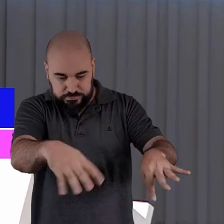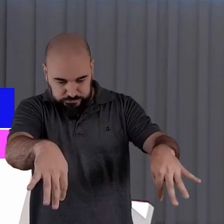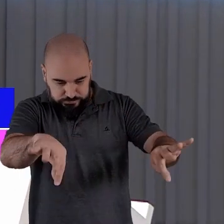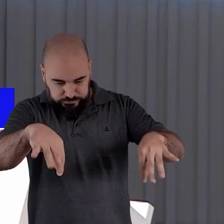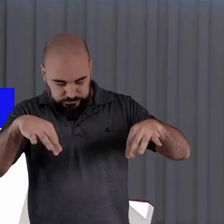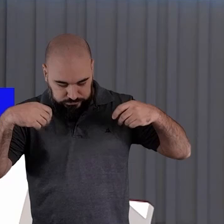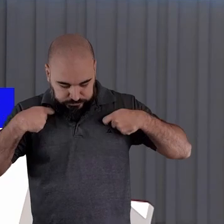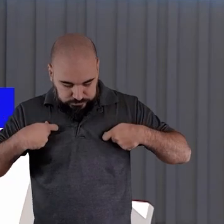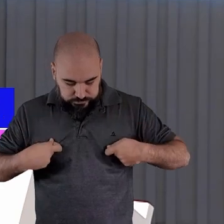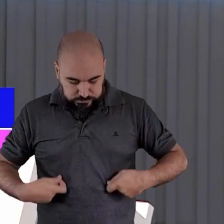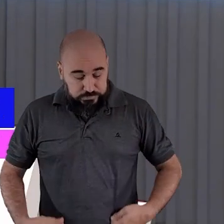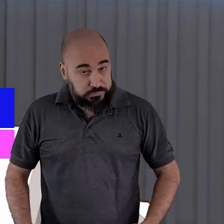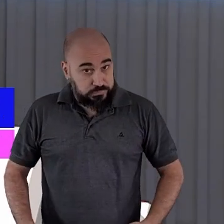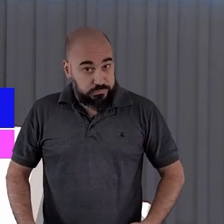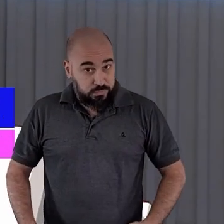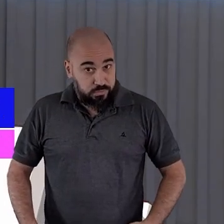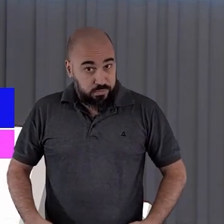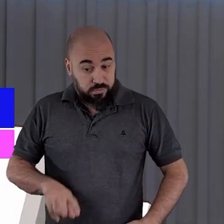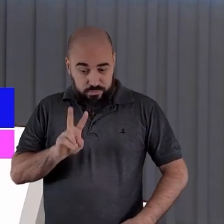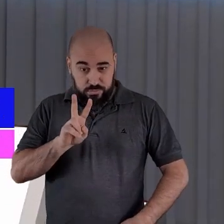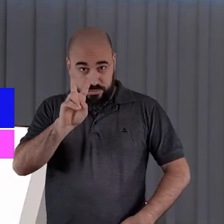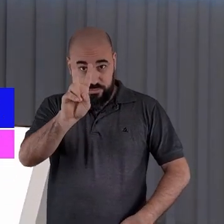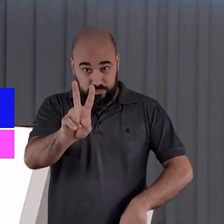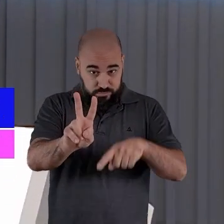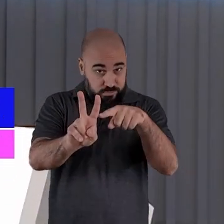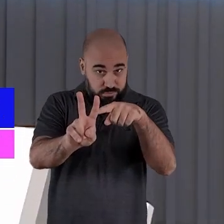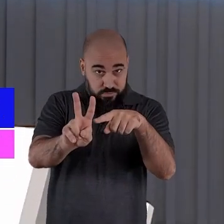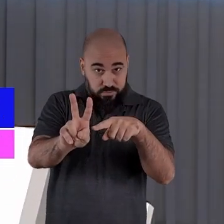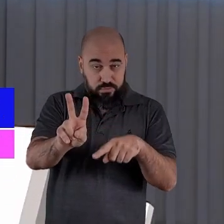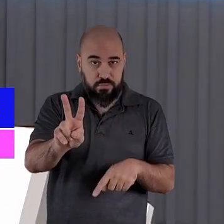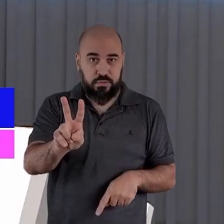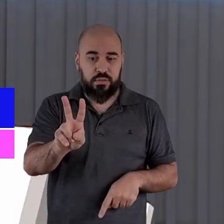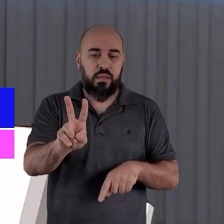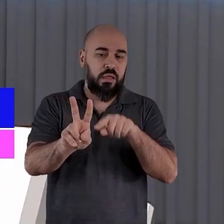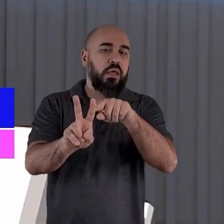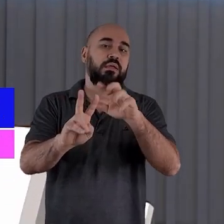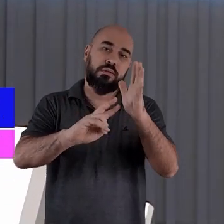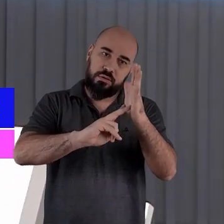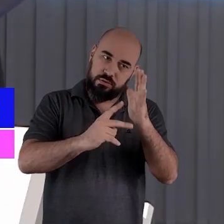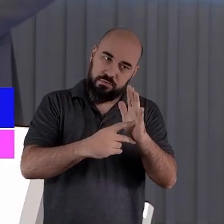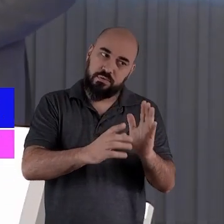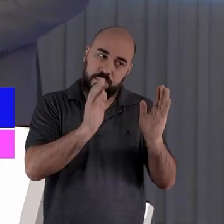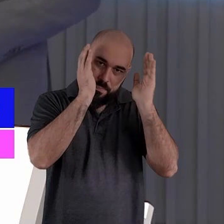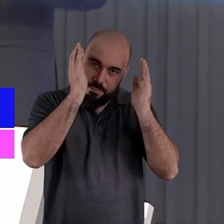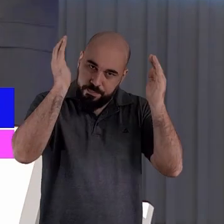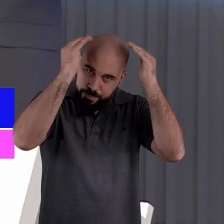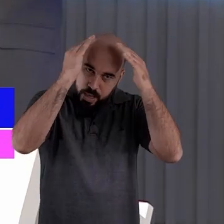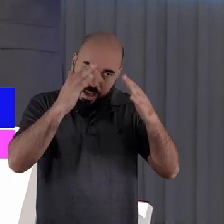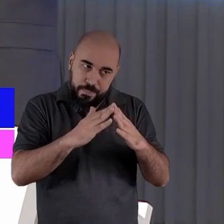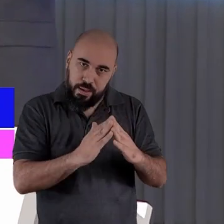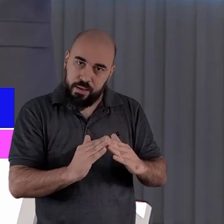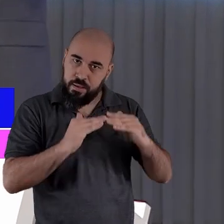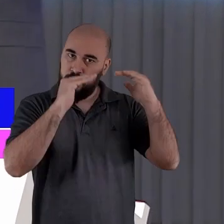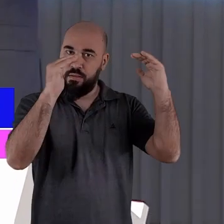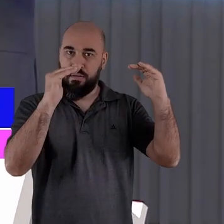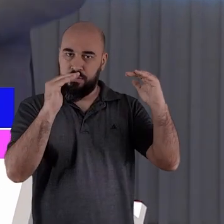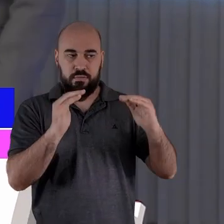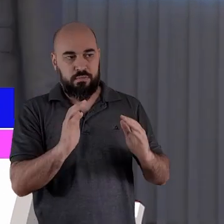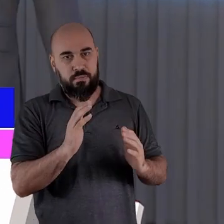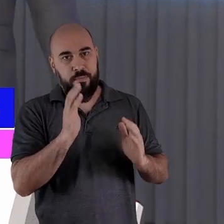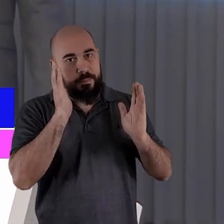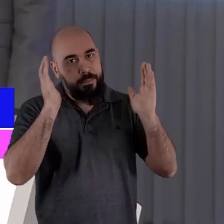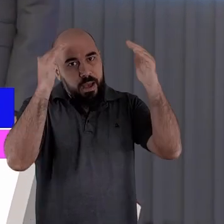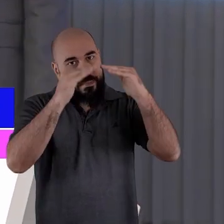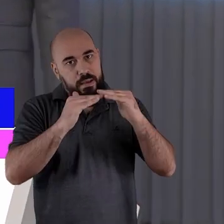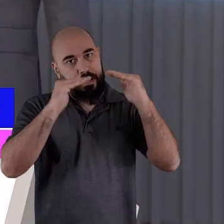duas testemunhas estão vestindo tem a ver com essa supremacia, porque a Bíblia está sob